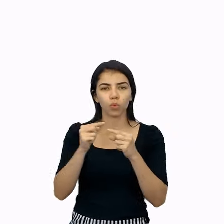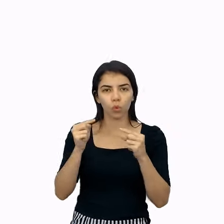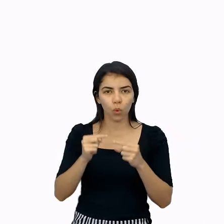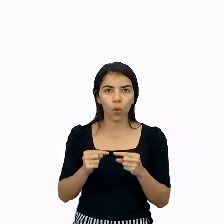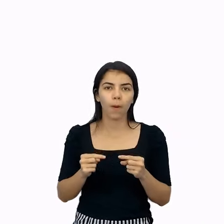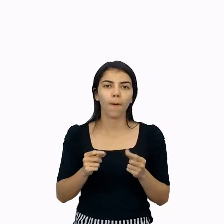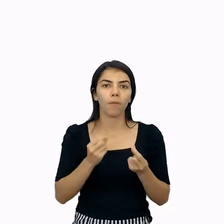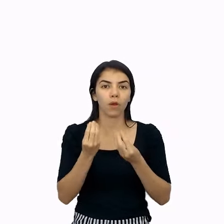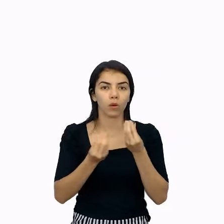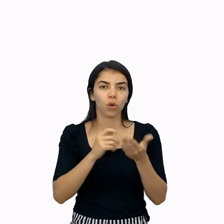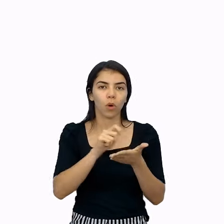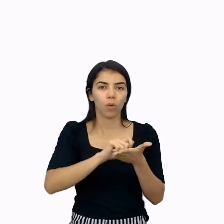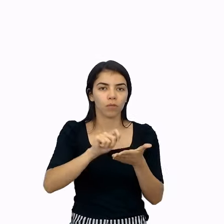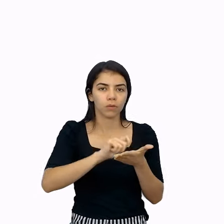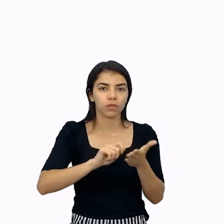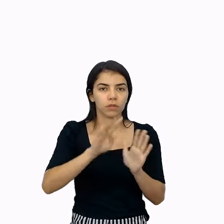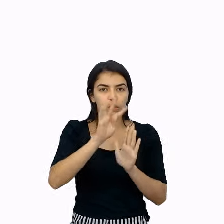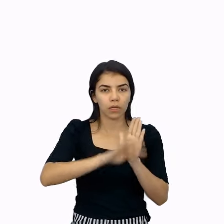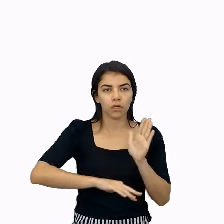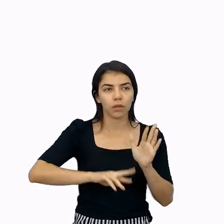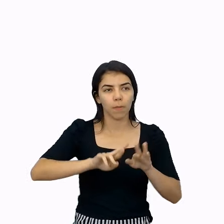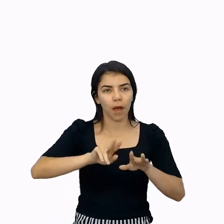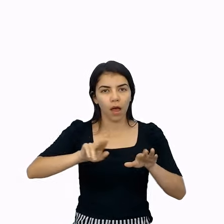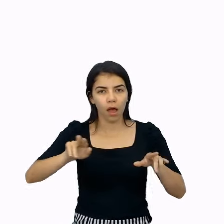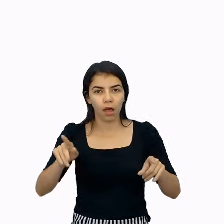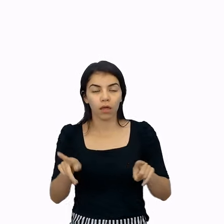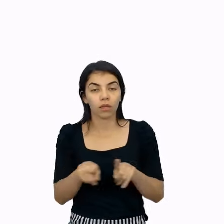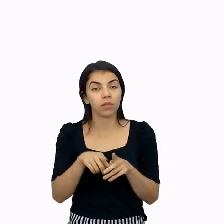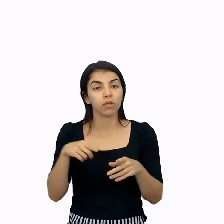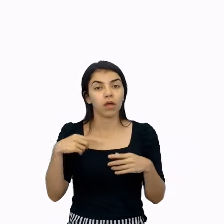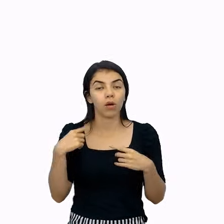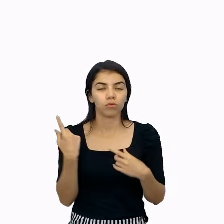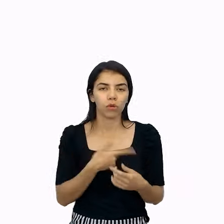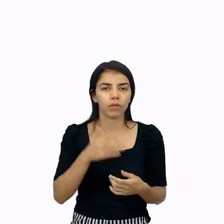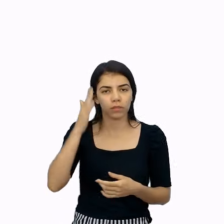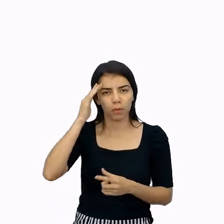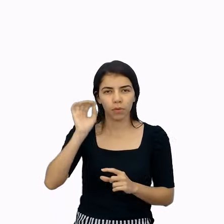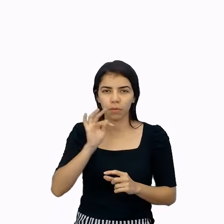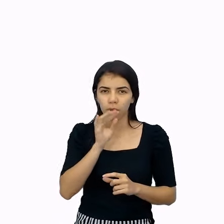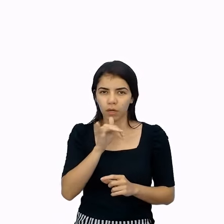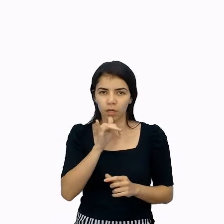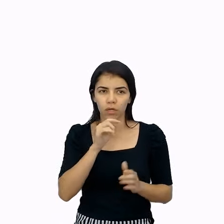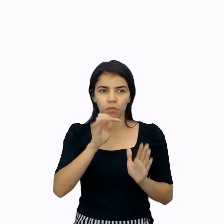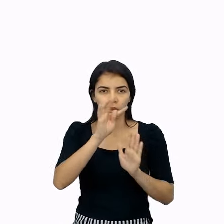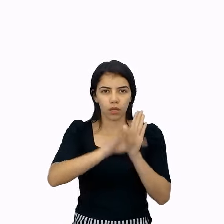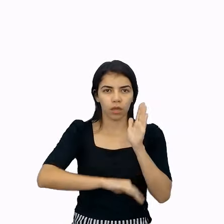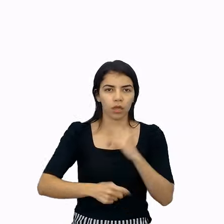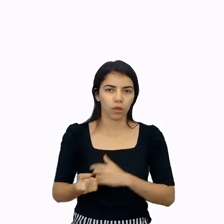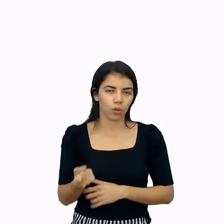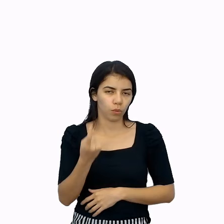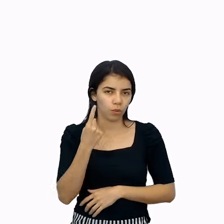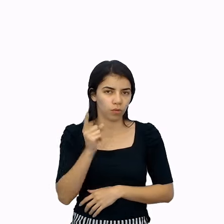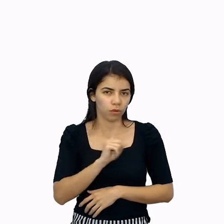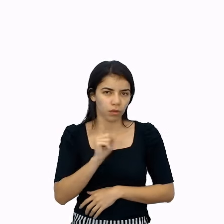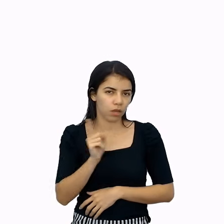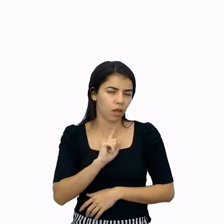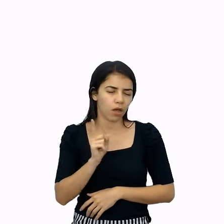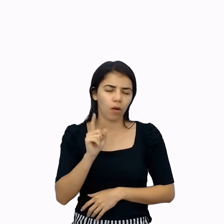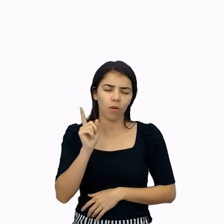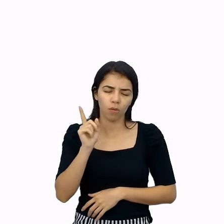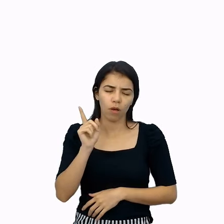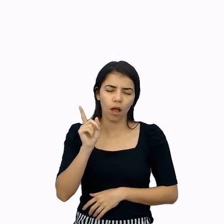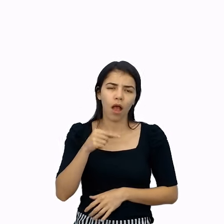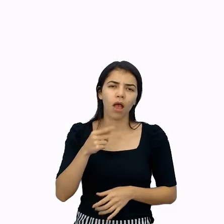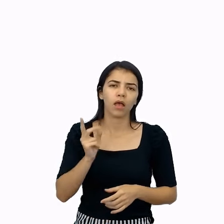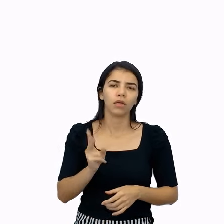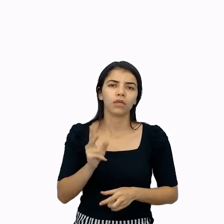da escrita de variados textos, né? Então, sabemos que não existe um texto único, nem mesmo neutro, né? Então,